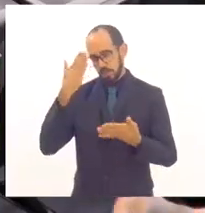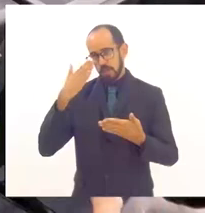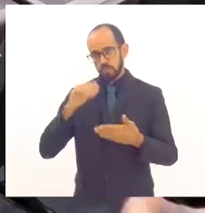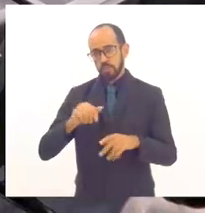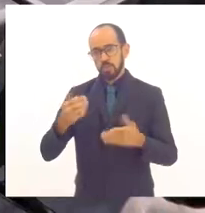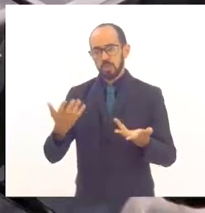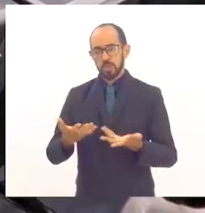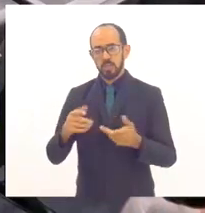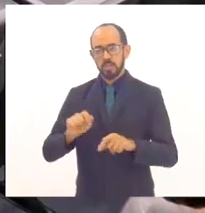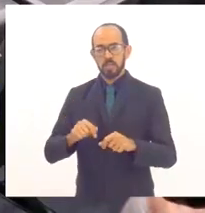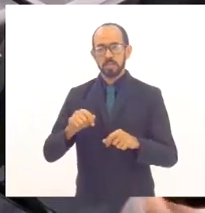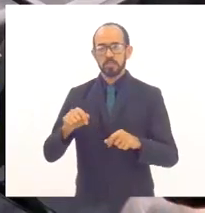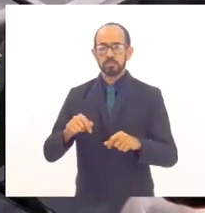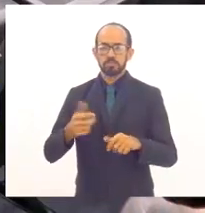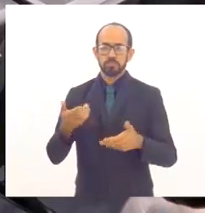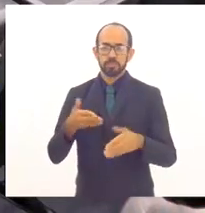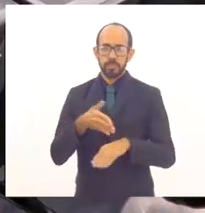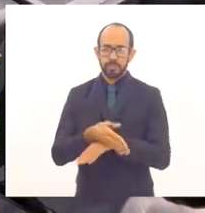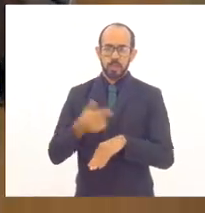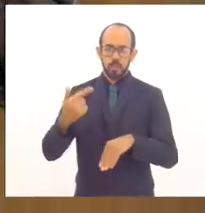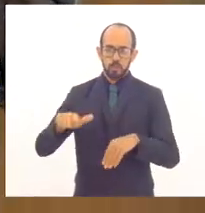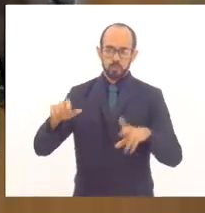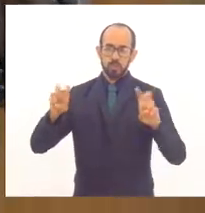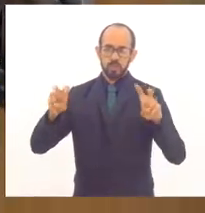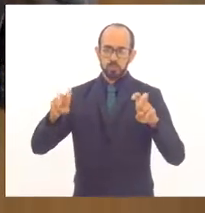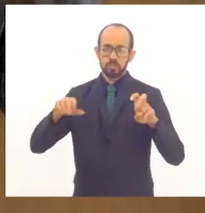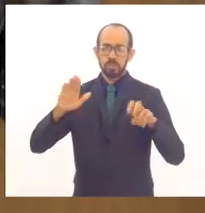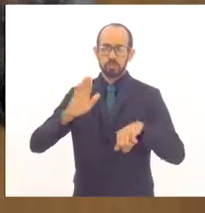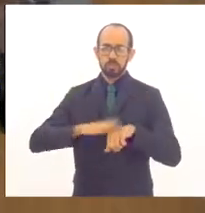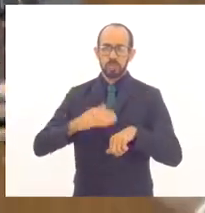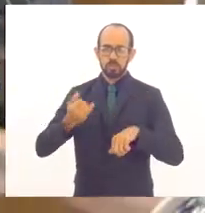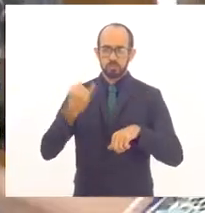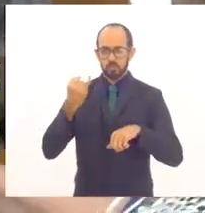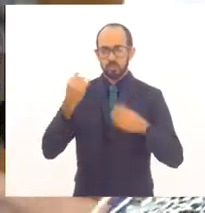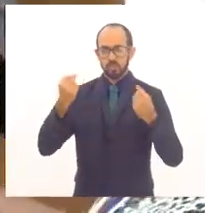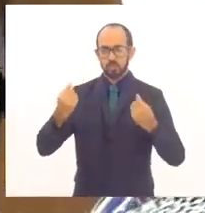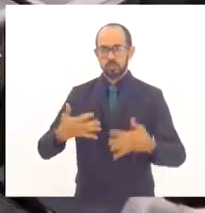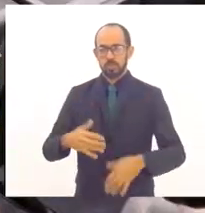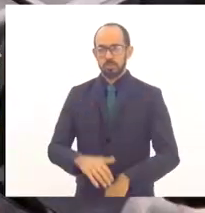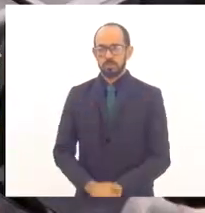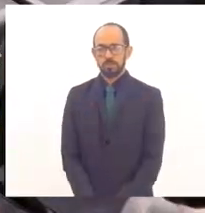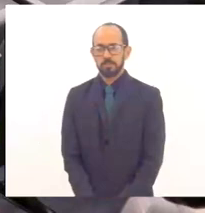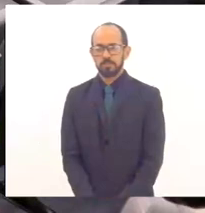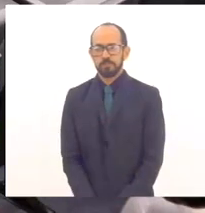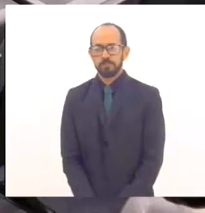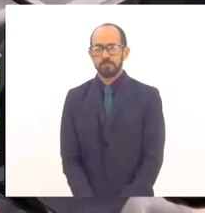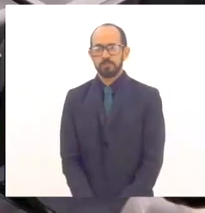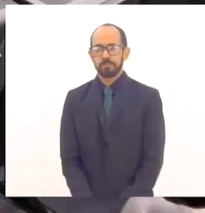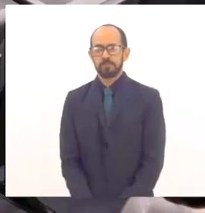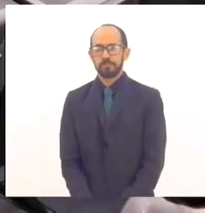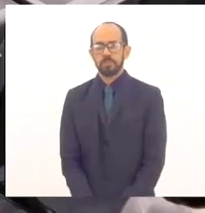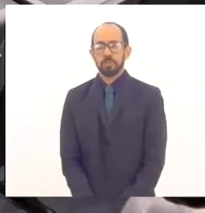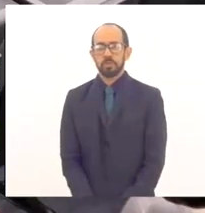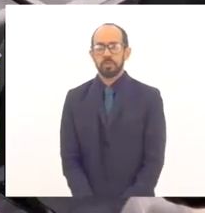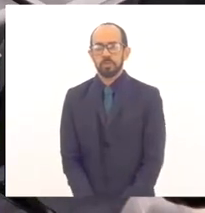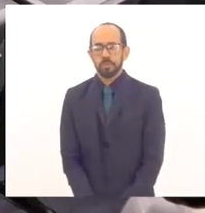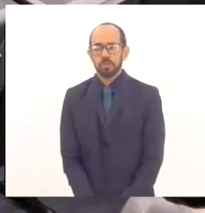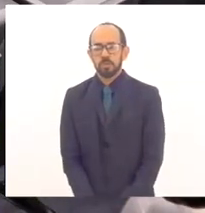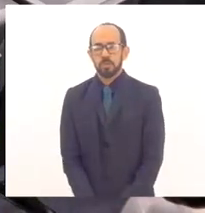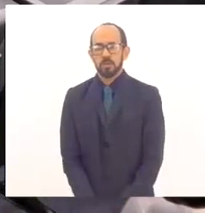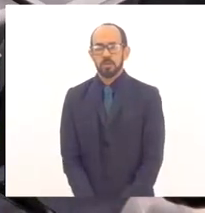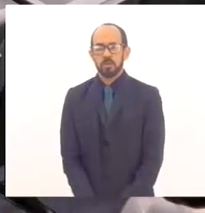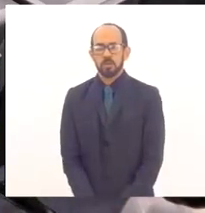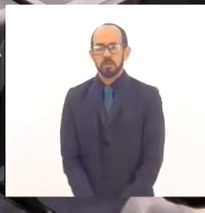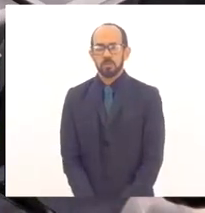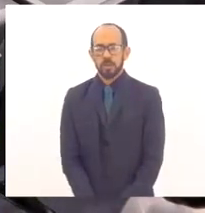queria envolver em outros assuntos, mas não vai dar. Mas esse aí é de suma importância. Alô? Alô? Só